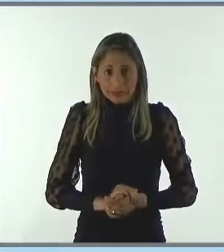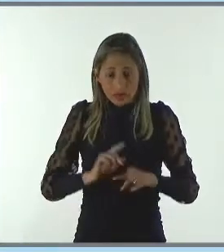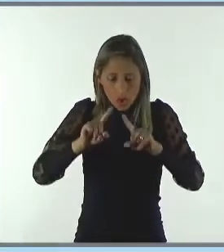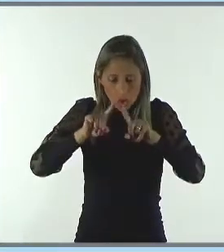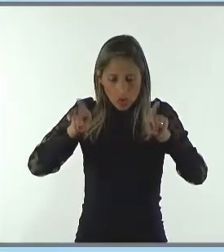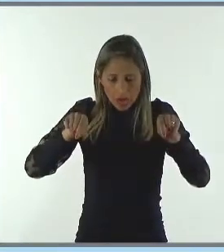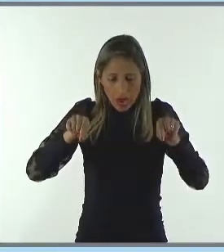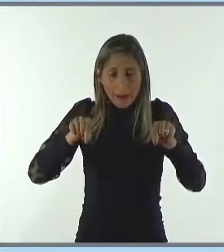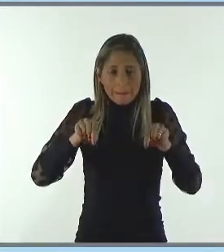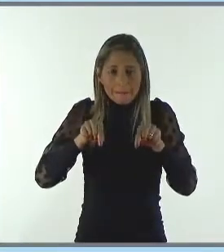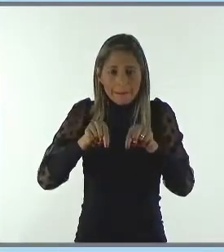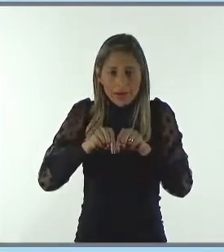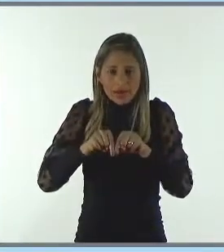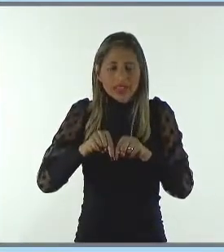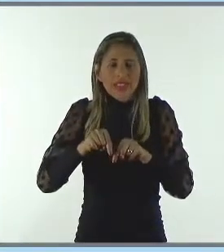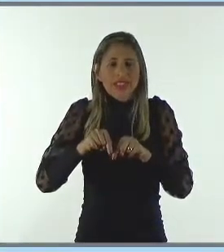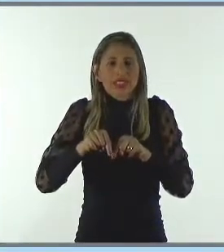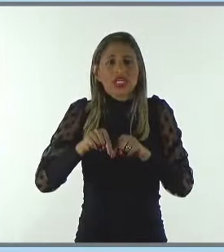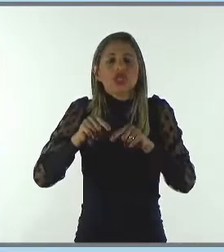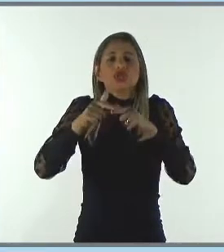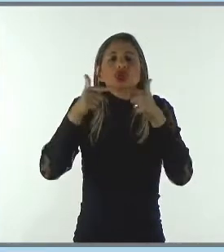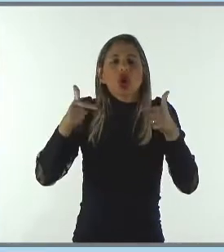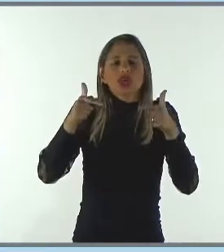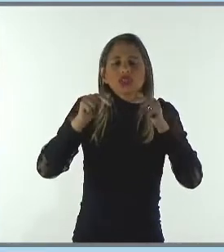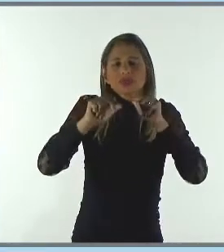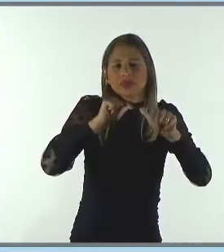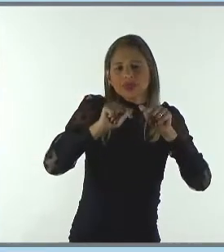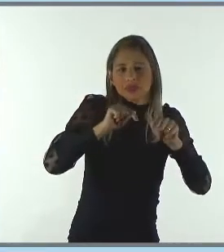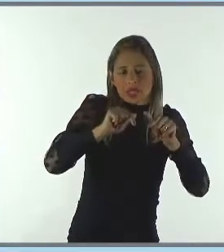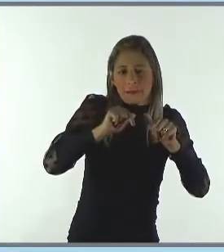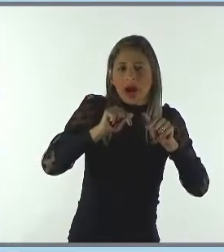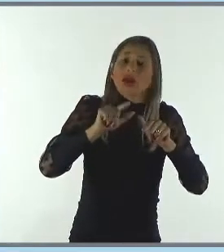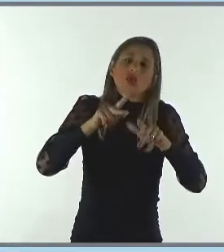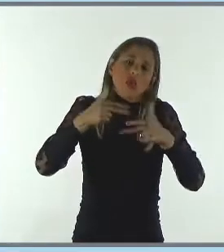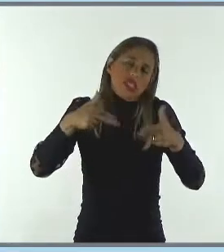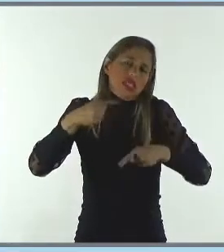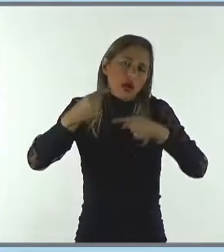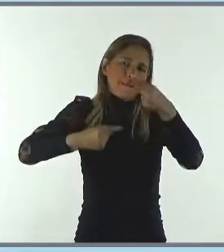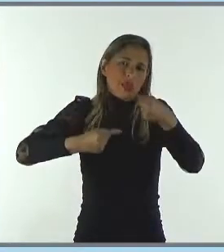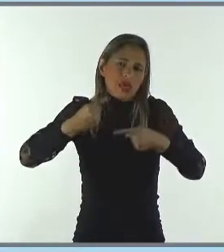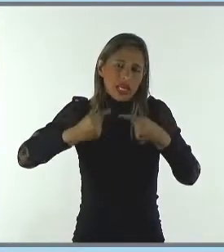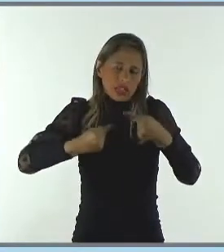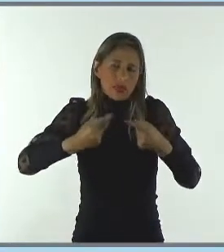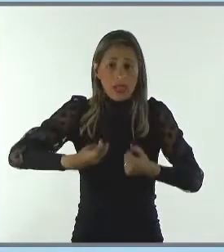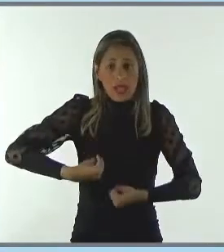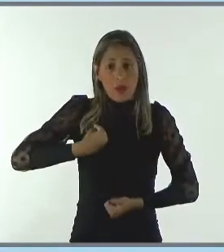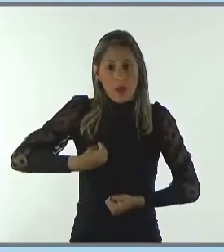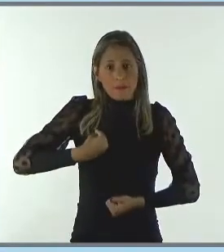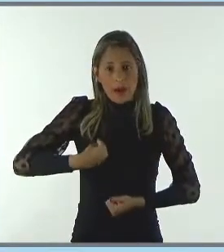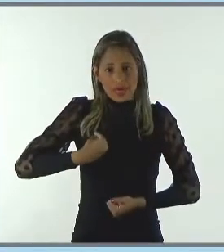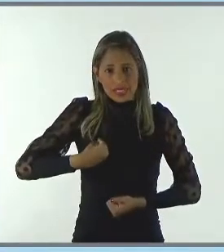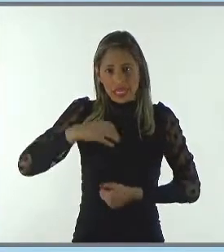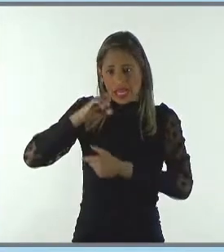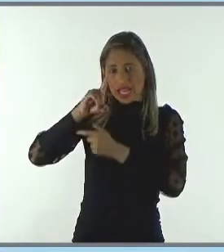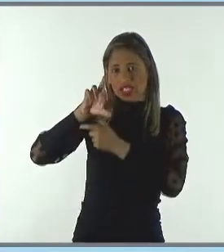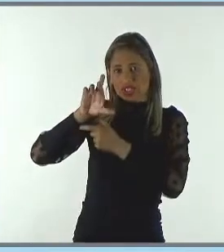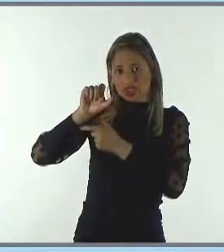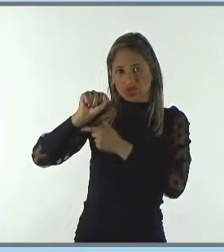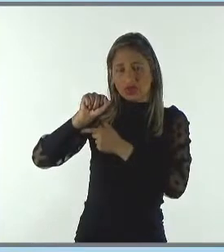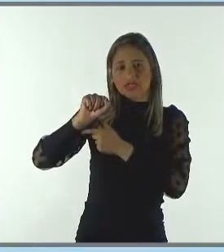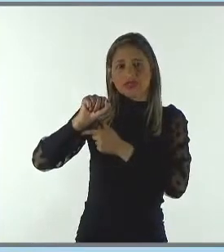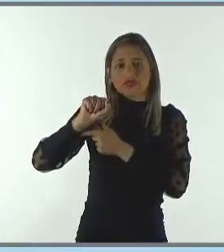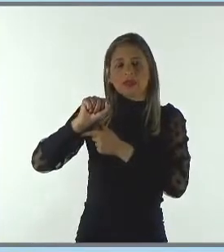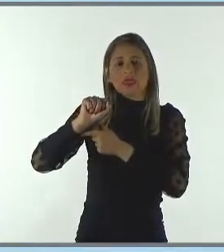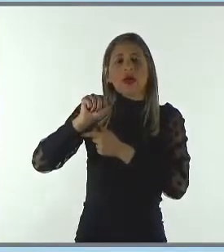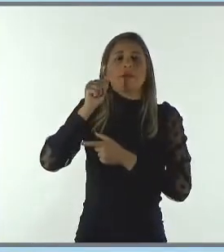mostra, por sorte e por trabalho, por luta política, uma presença considerável de editoras mulheres. Isso daria depois